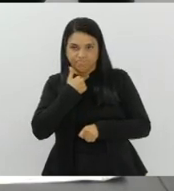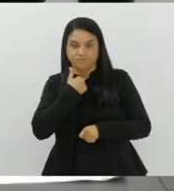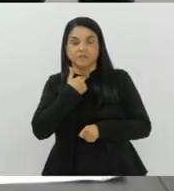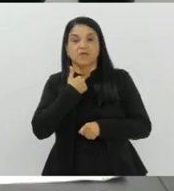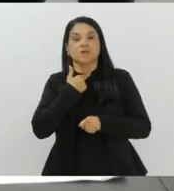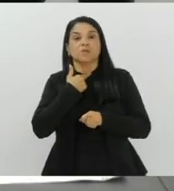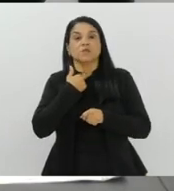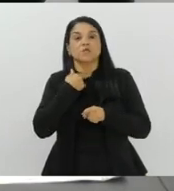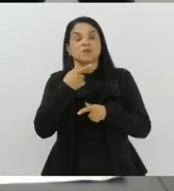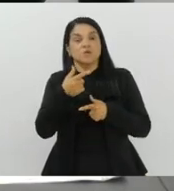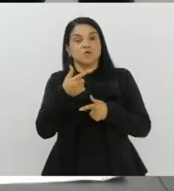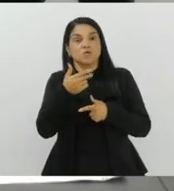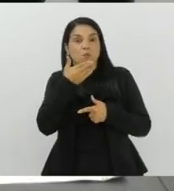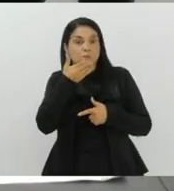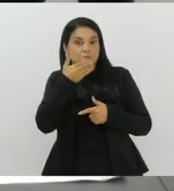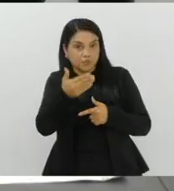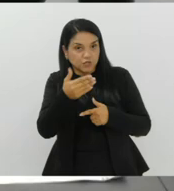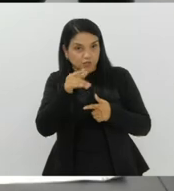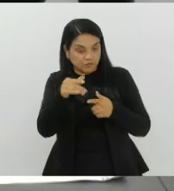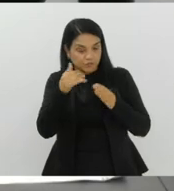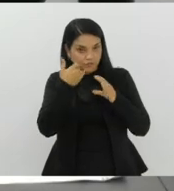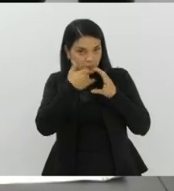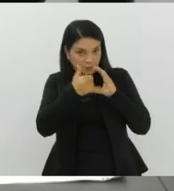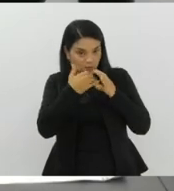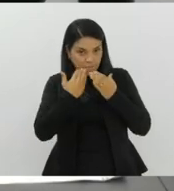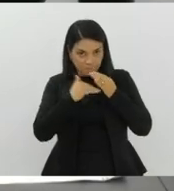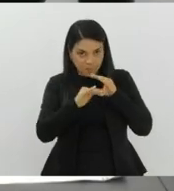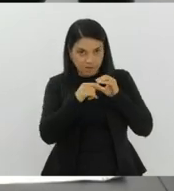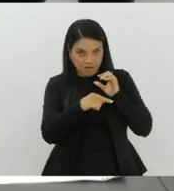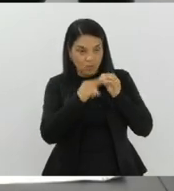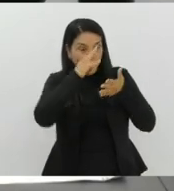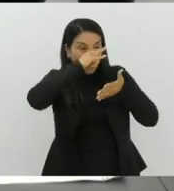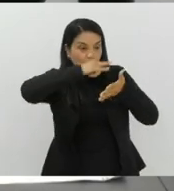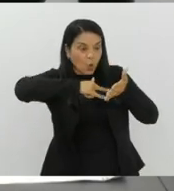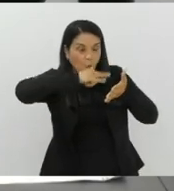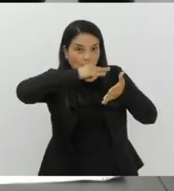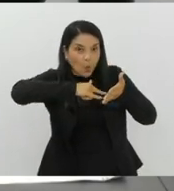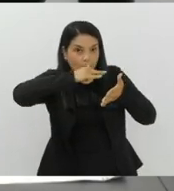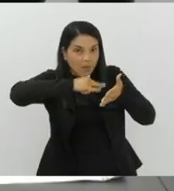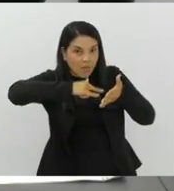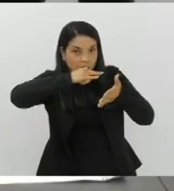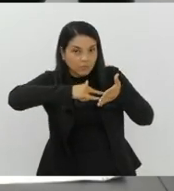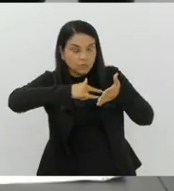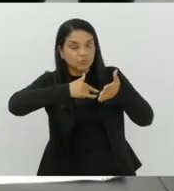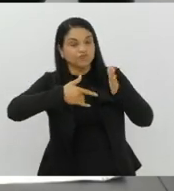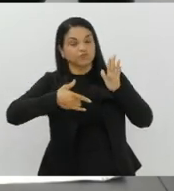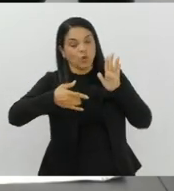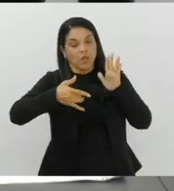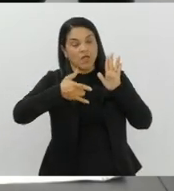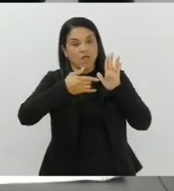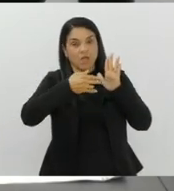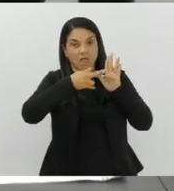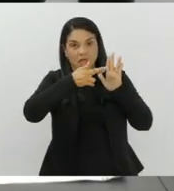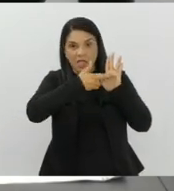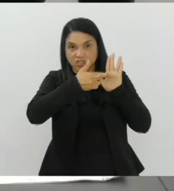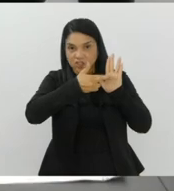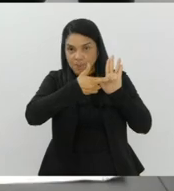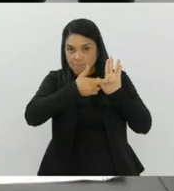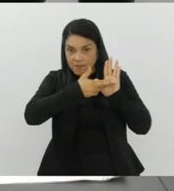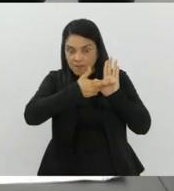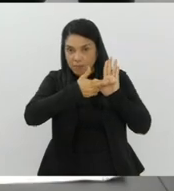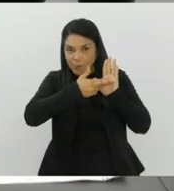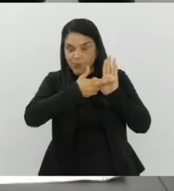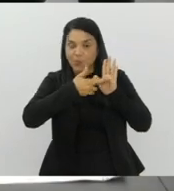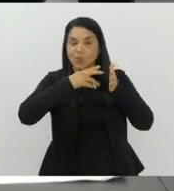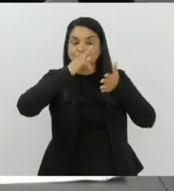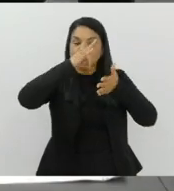foi nos dê um documento, nos dê o regimento, seja um documento que nos dê toda